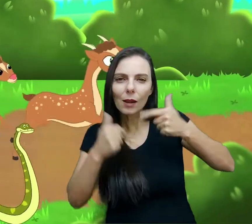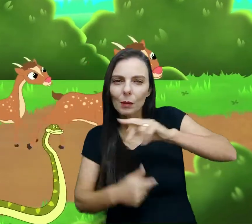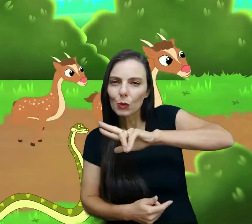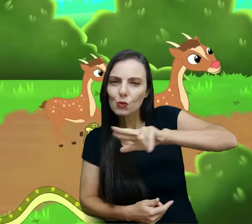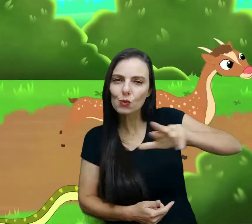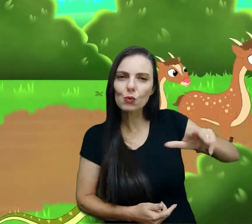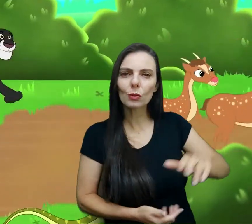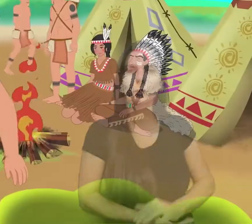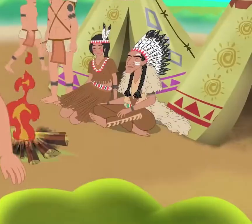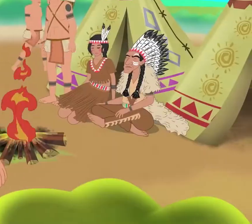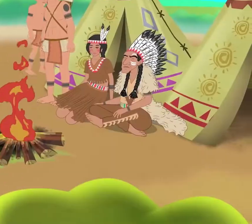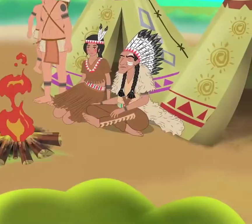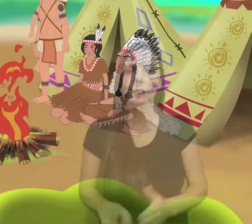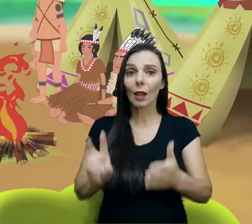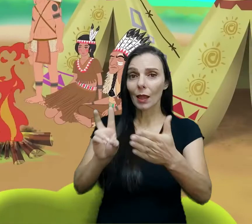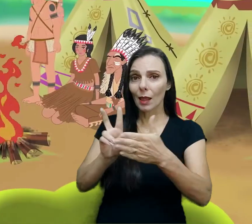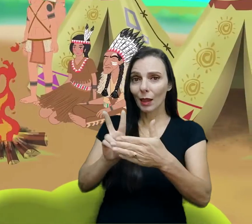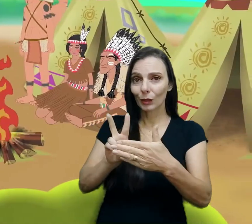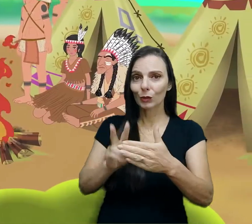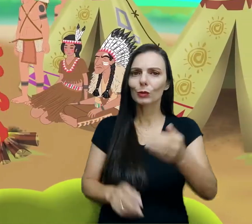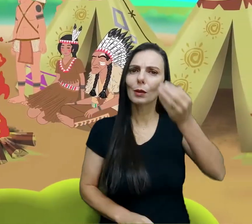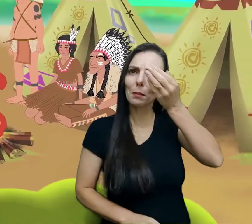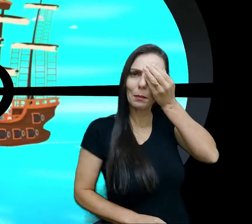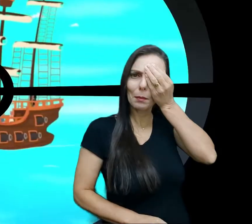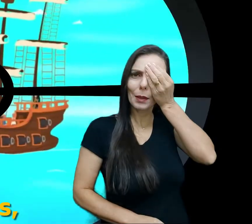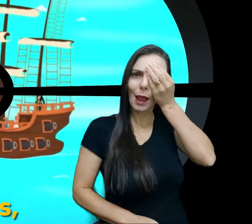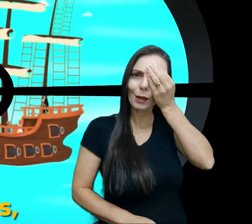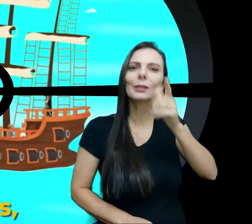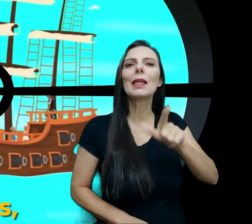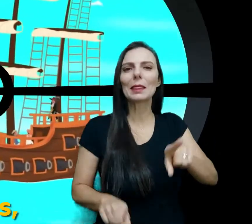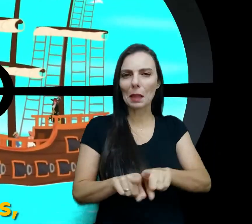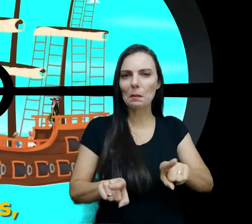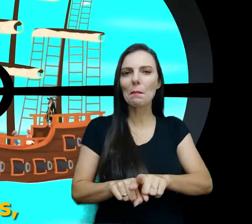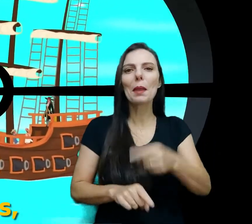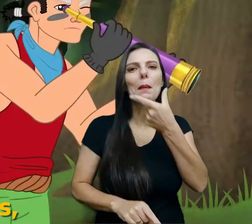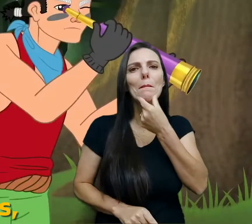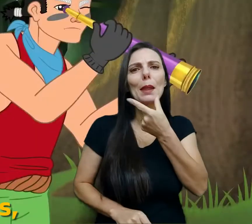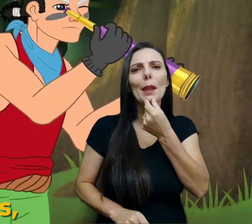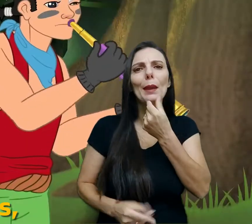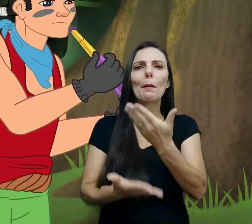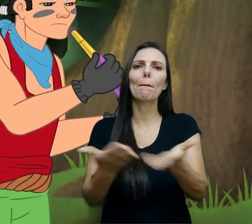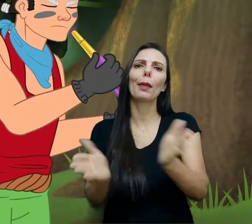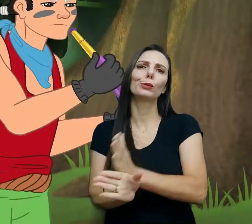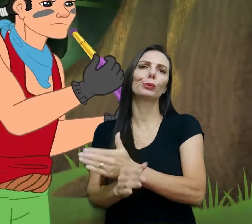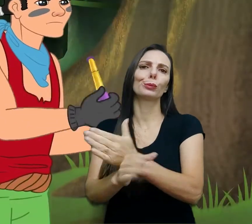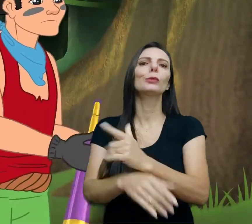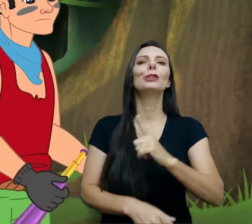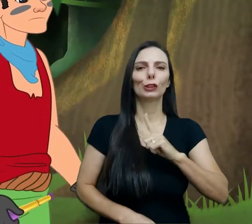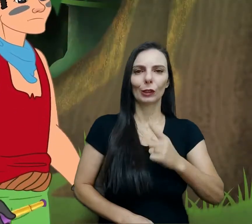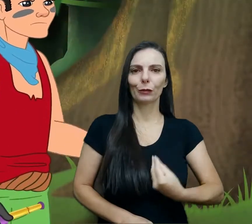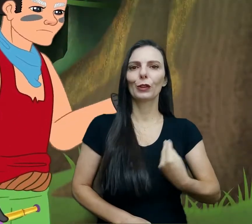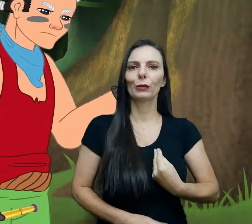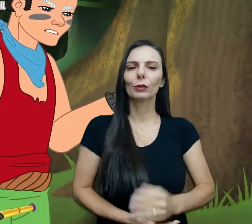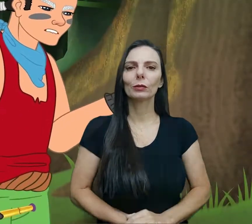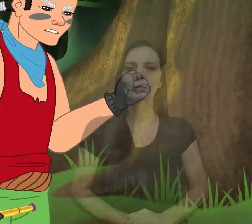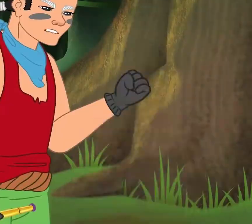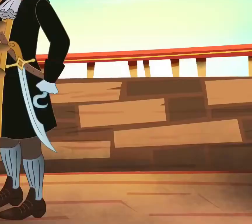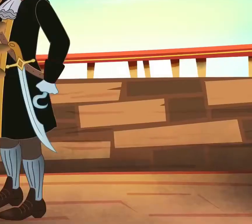animais selvagens, índios, piratas e garotos perdidos estavam lá